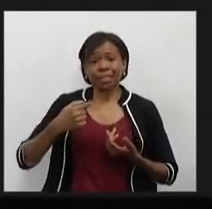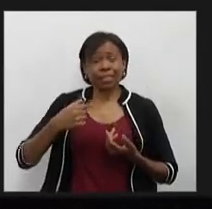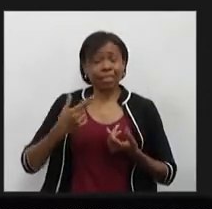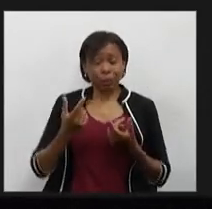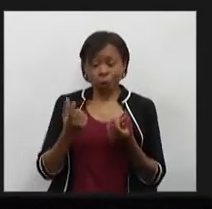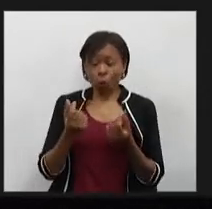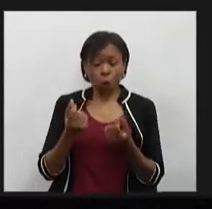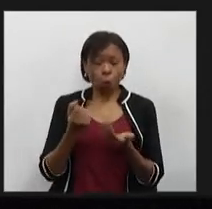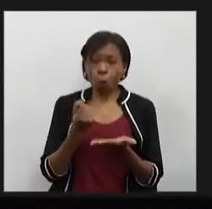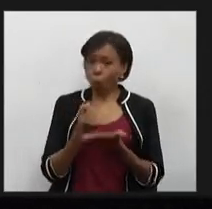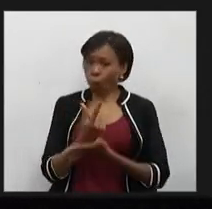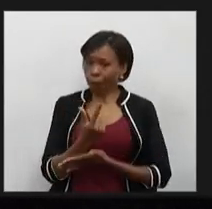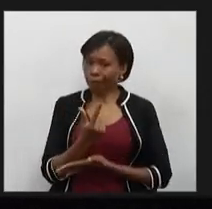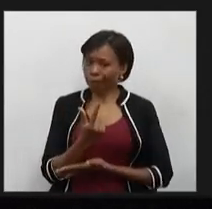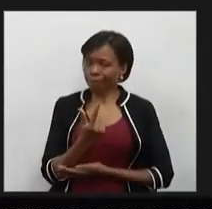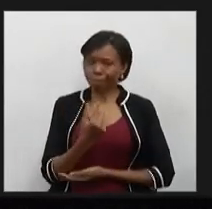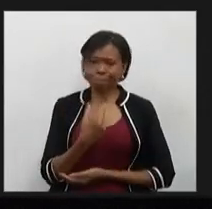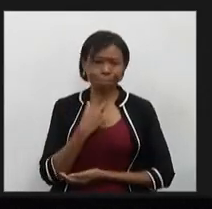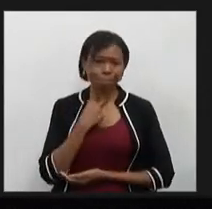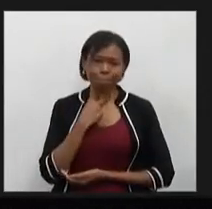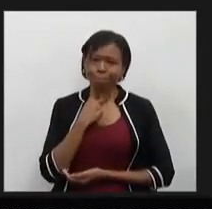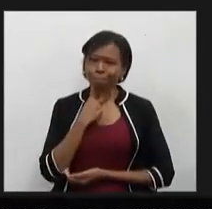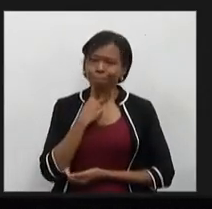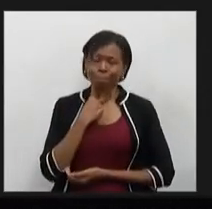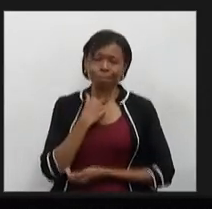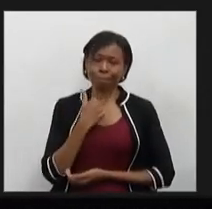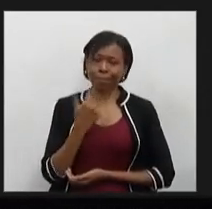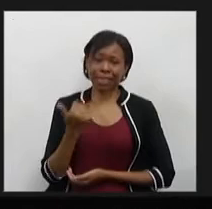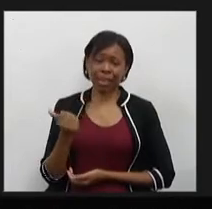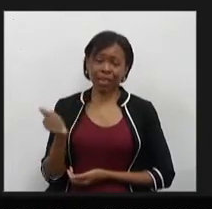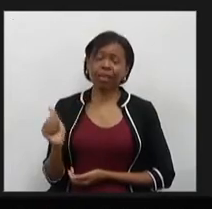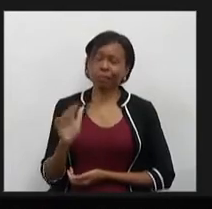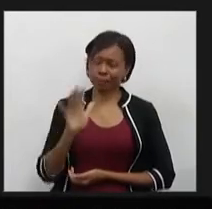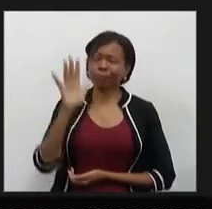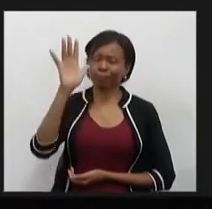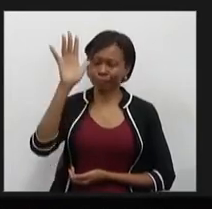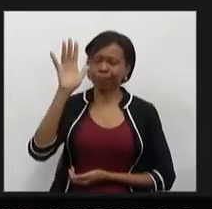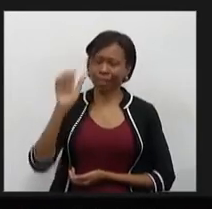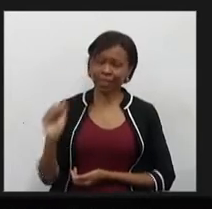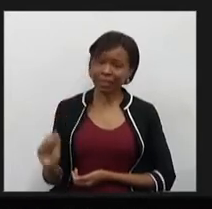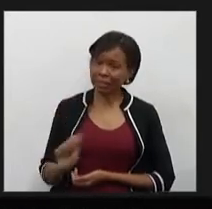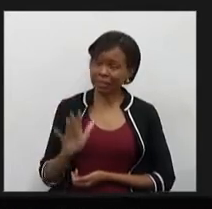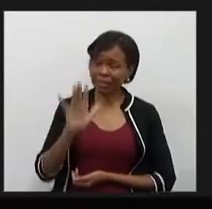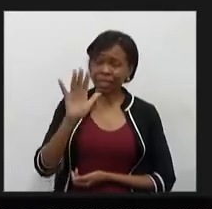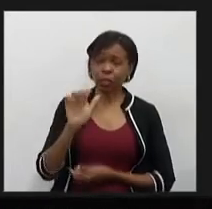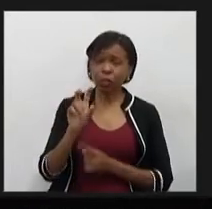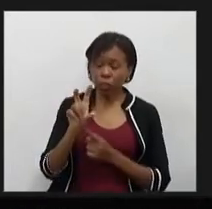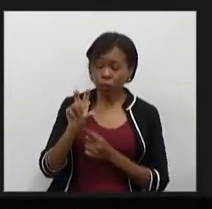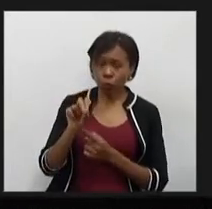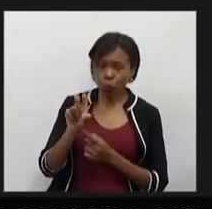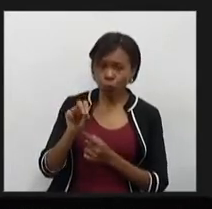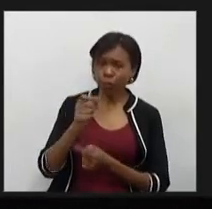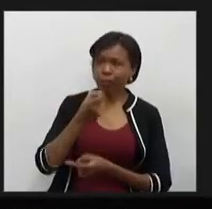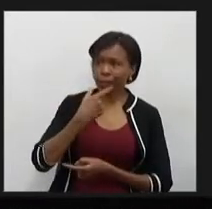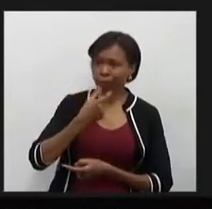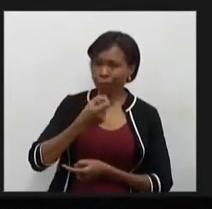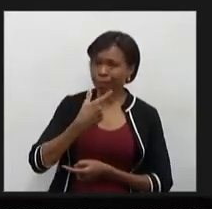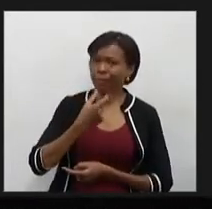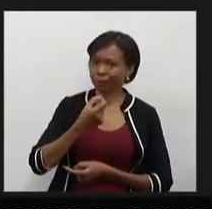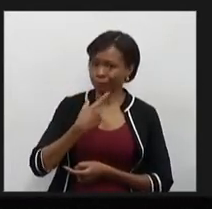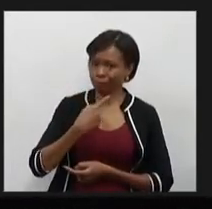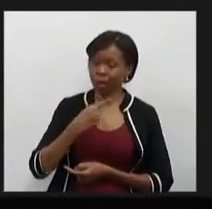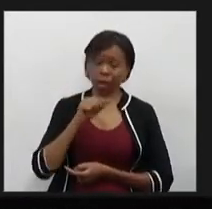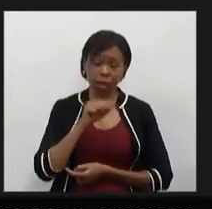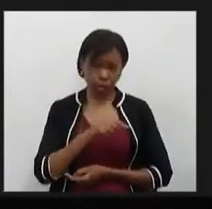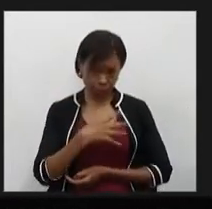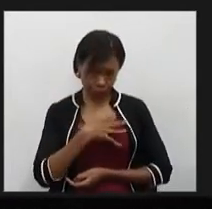condição de comprar o remédio. O remédio custa R$730, 50 comprimidos, ela precisa tomar, são